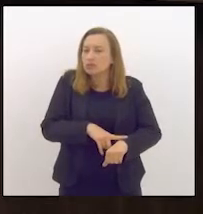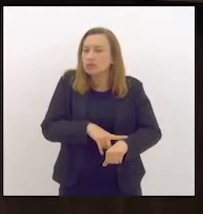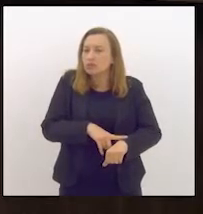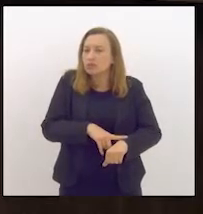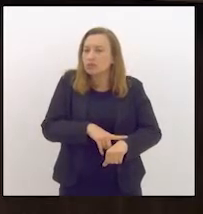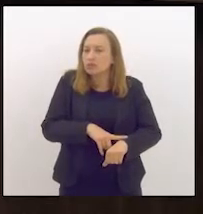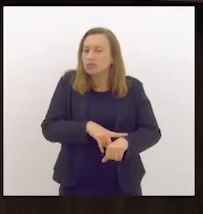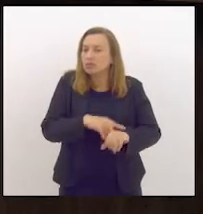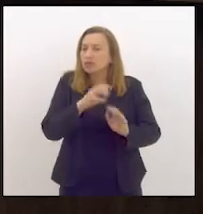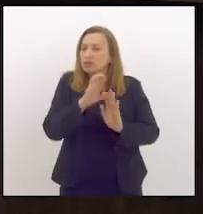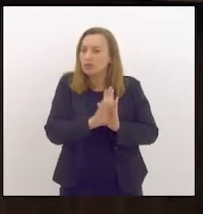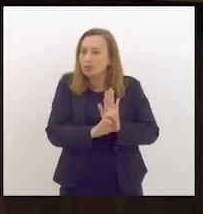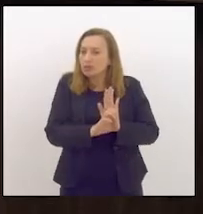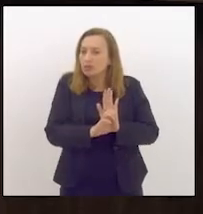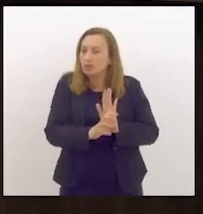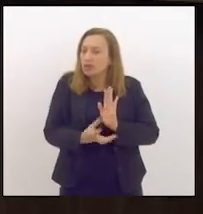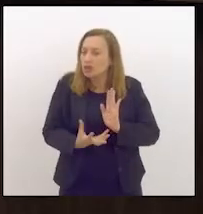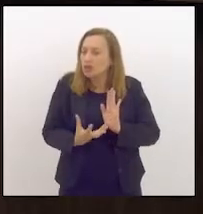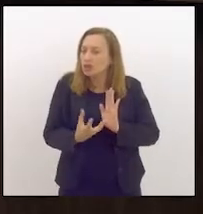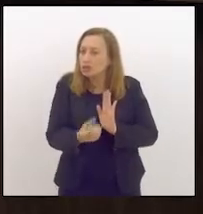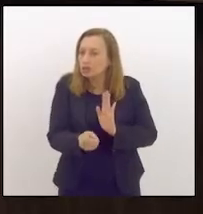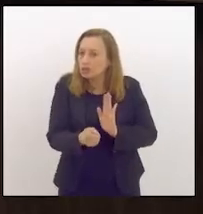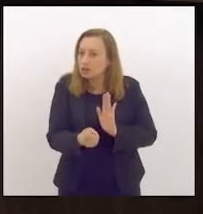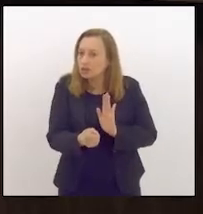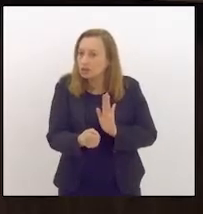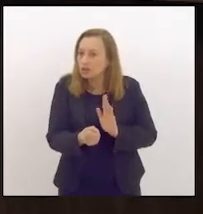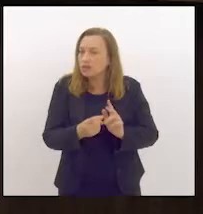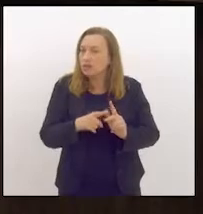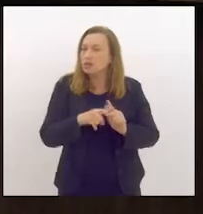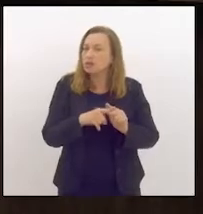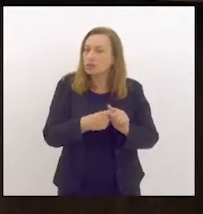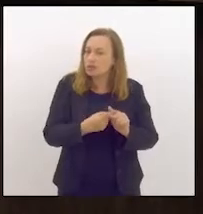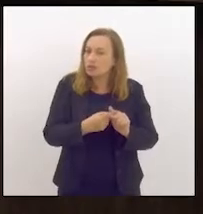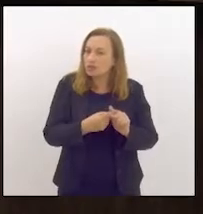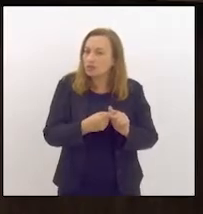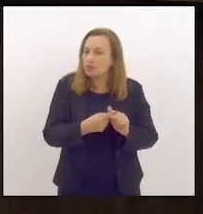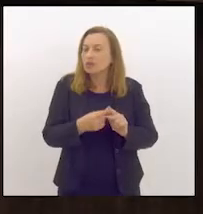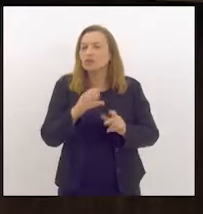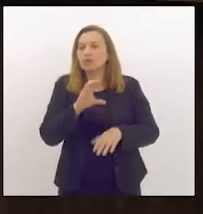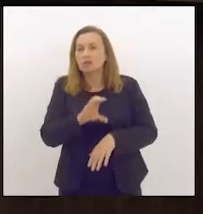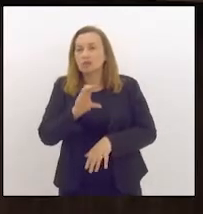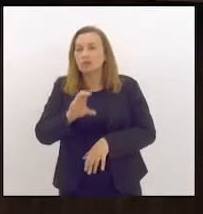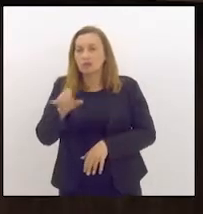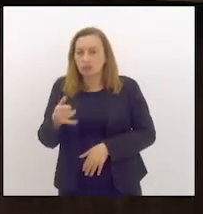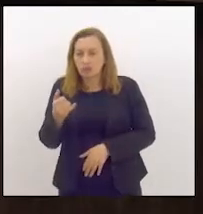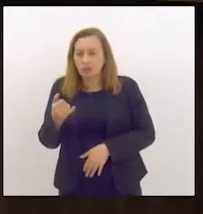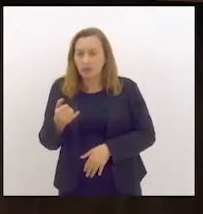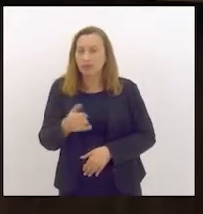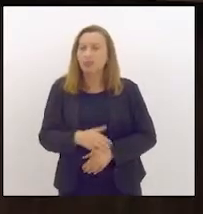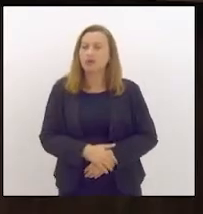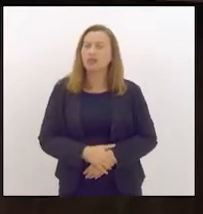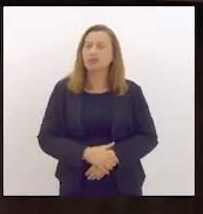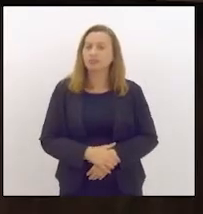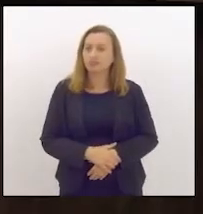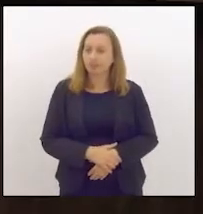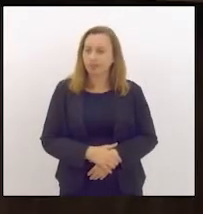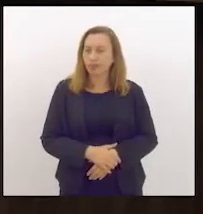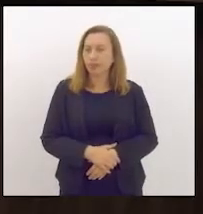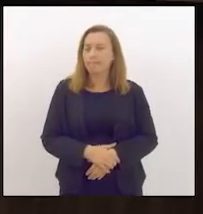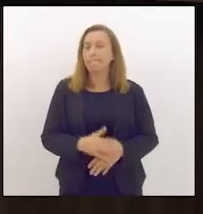essa emenda acatada de forma modificativa pela ccj nos